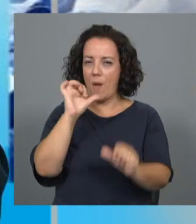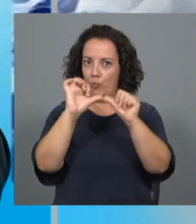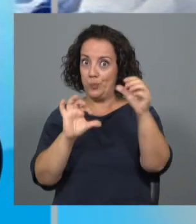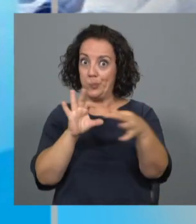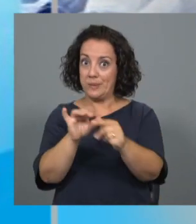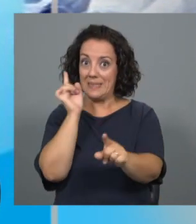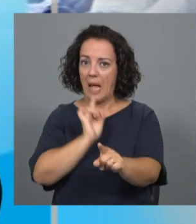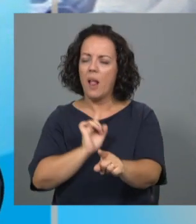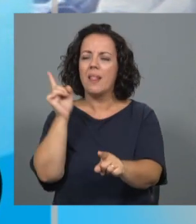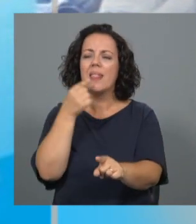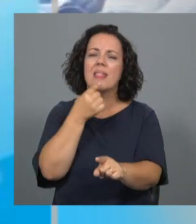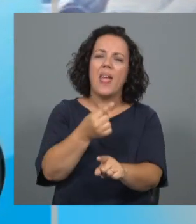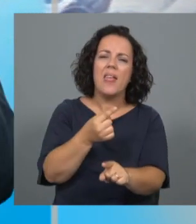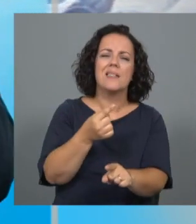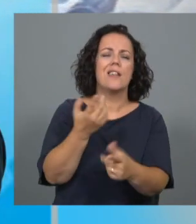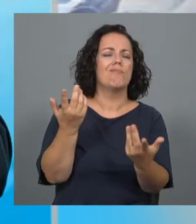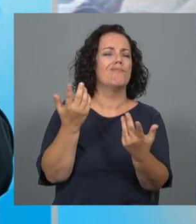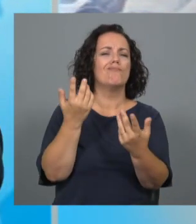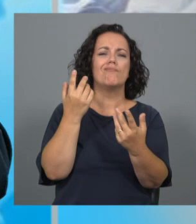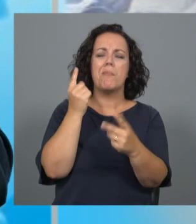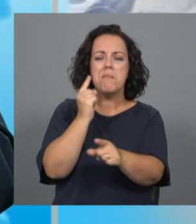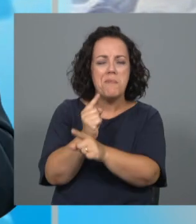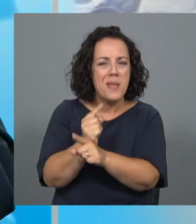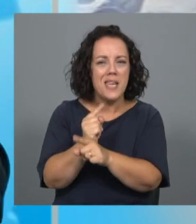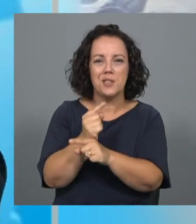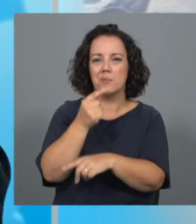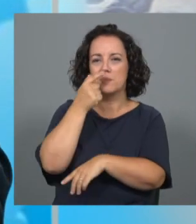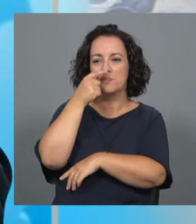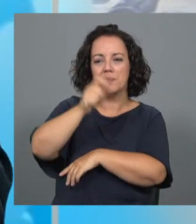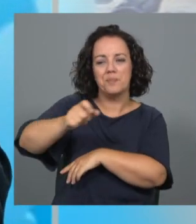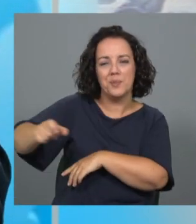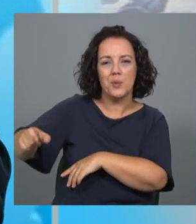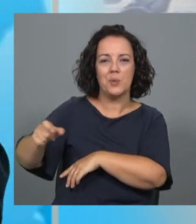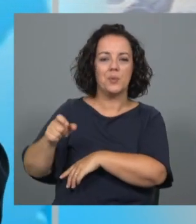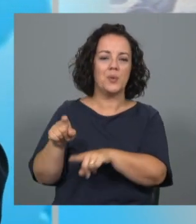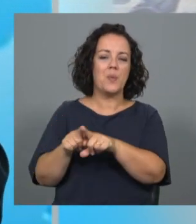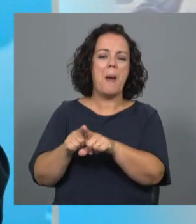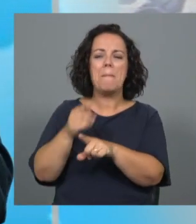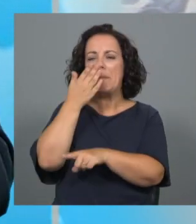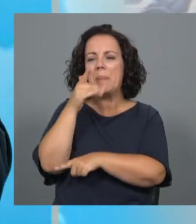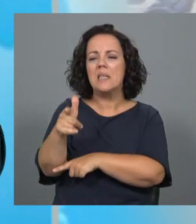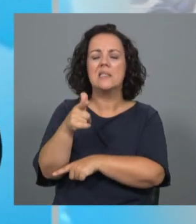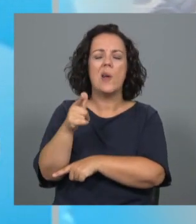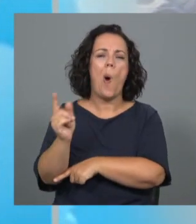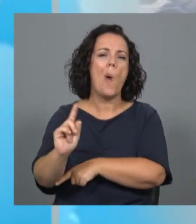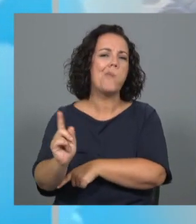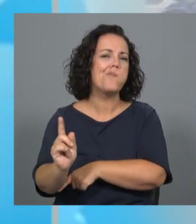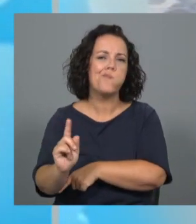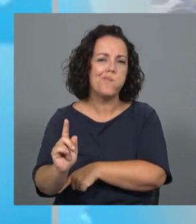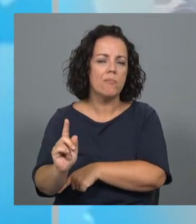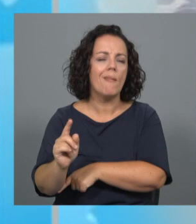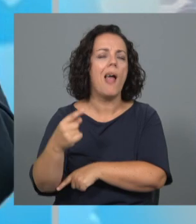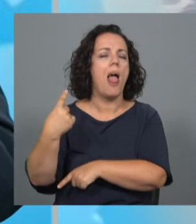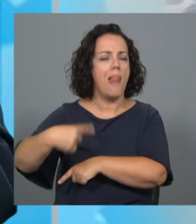diz, mesmo os mais débeis, mesmo aqueles que parece que não podem fazer nada, são